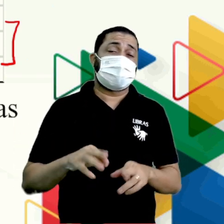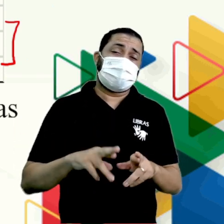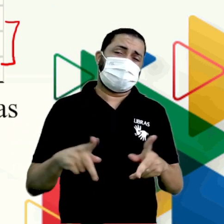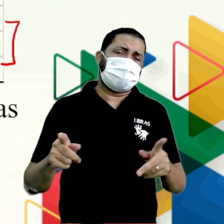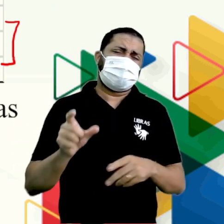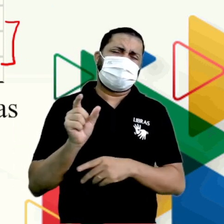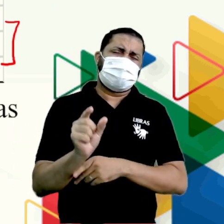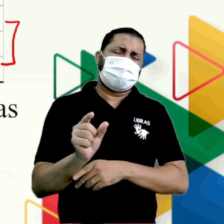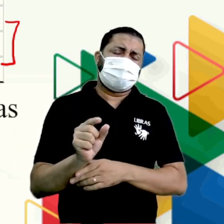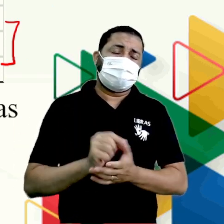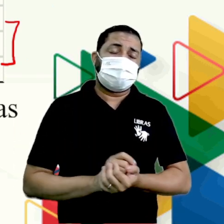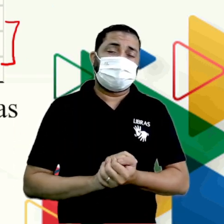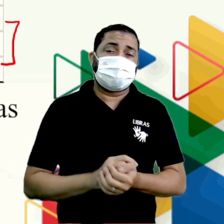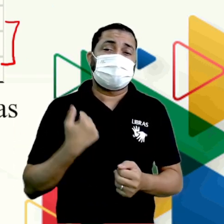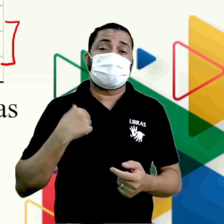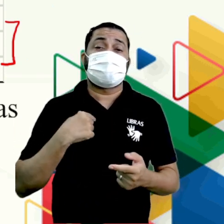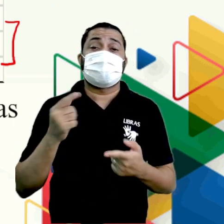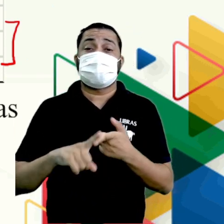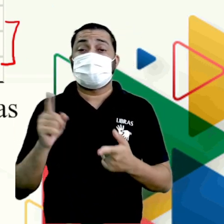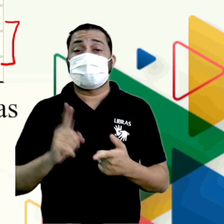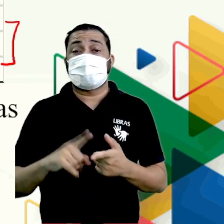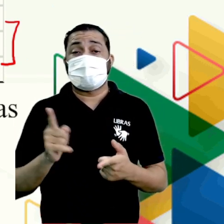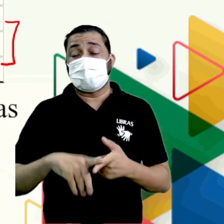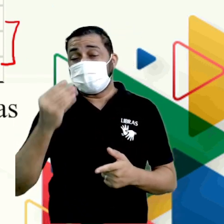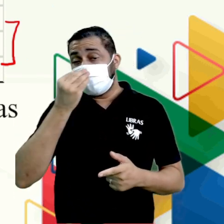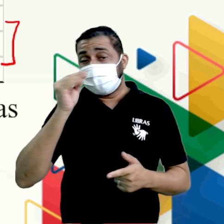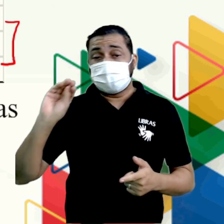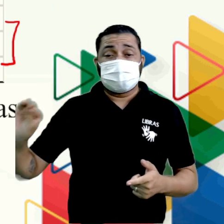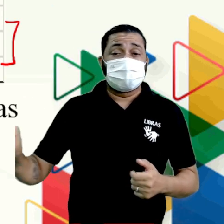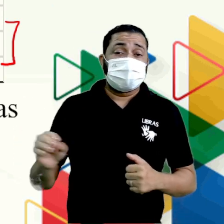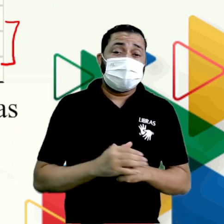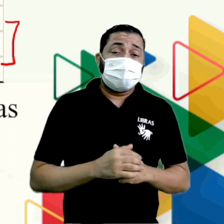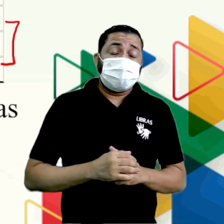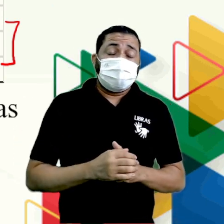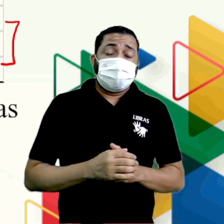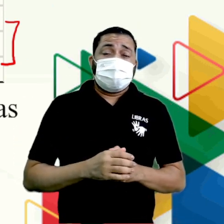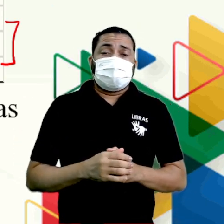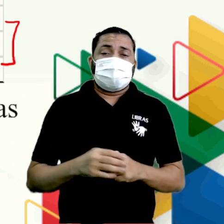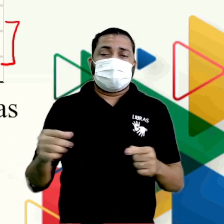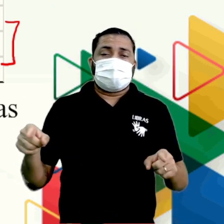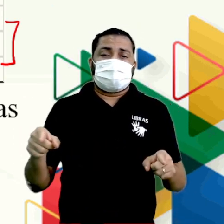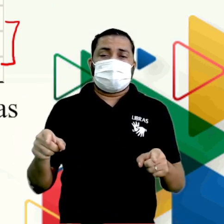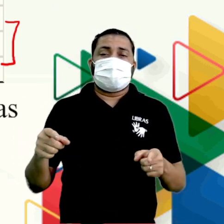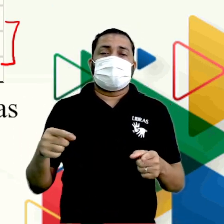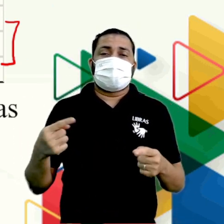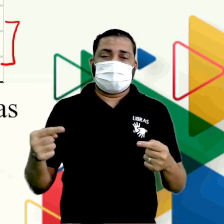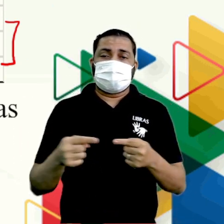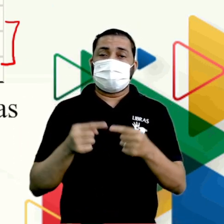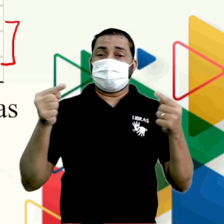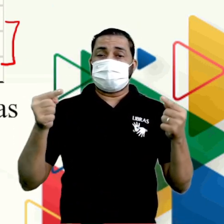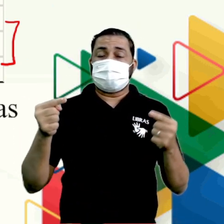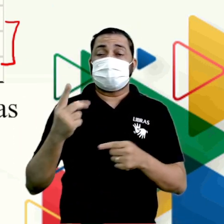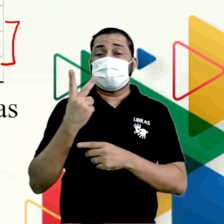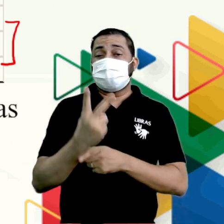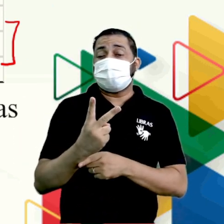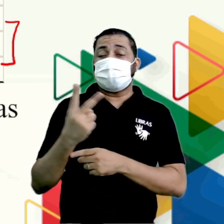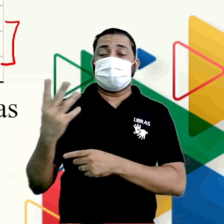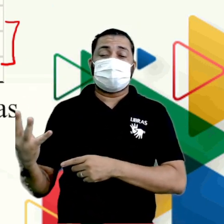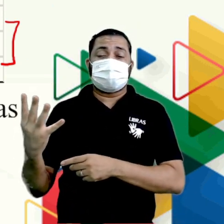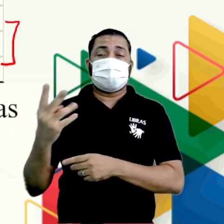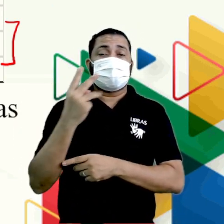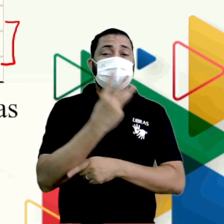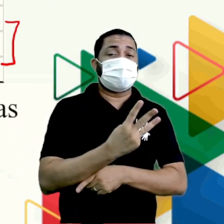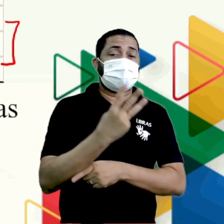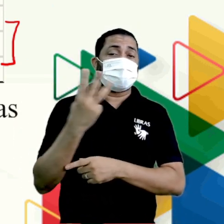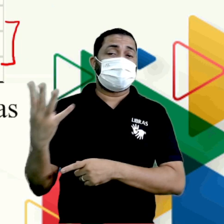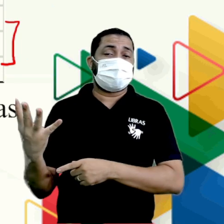pequena. Eu também vou descartar as combinações 2 e 4 e 3